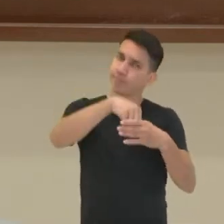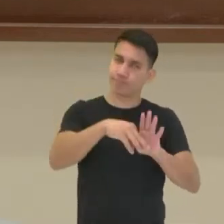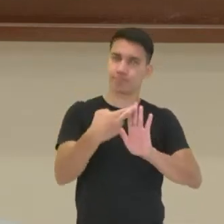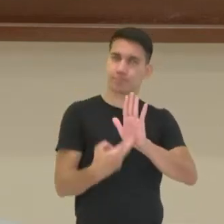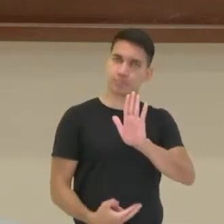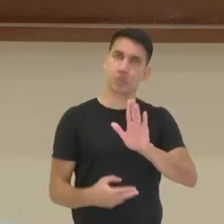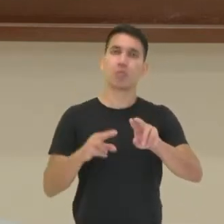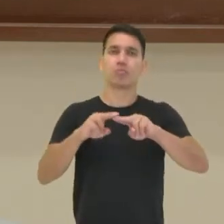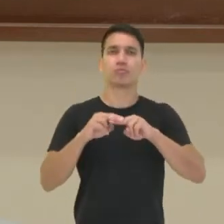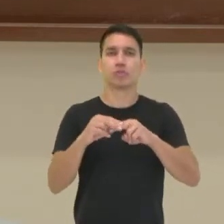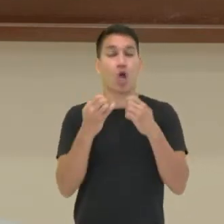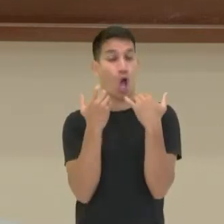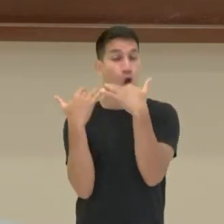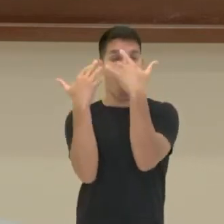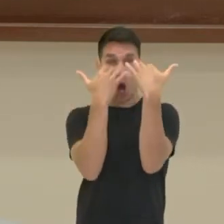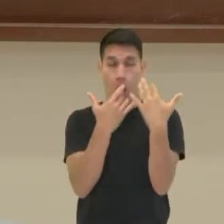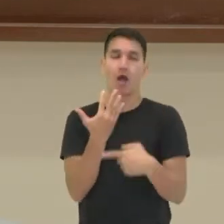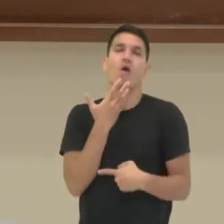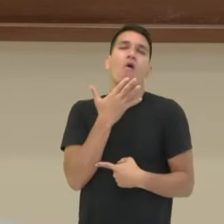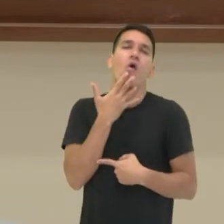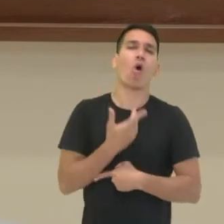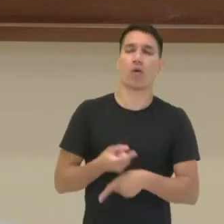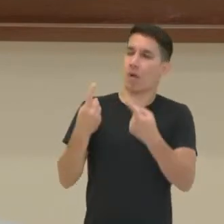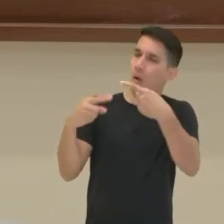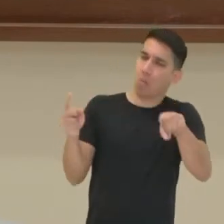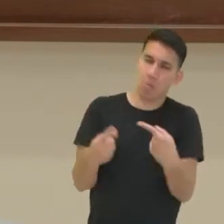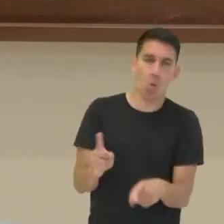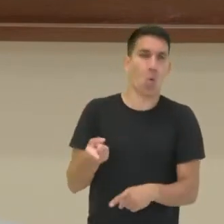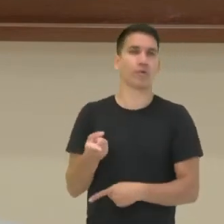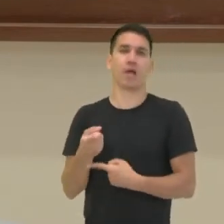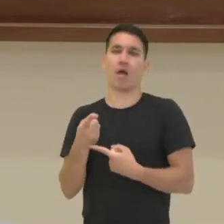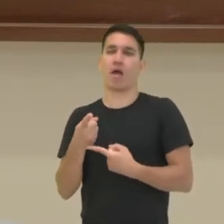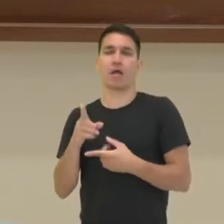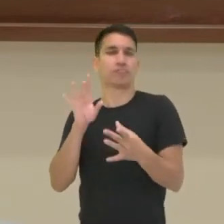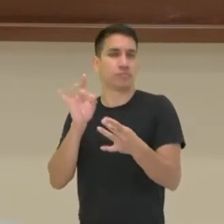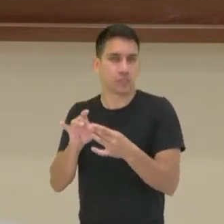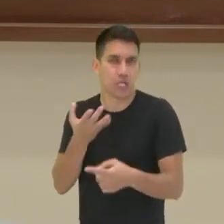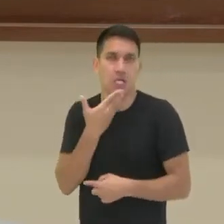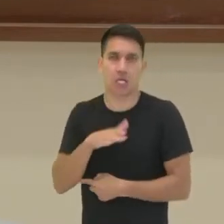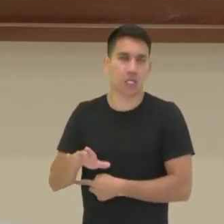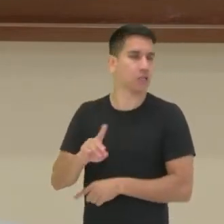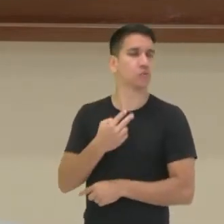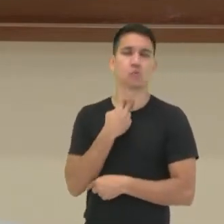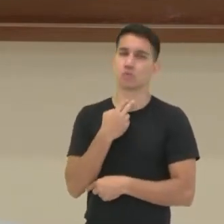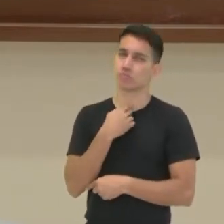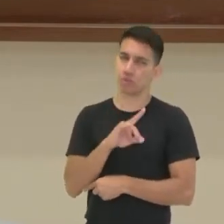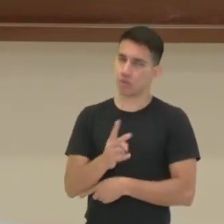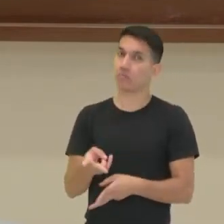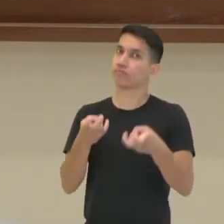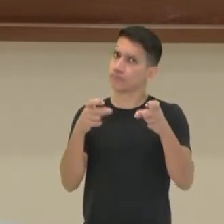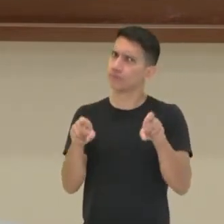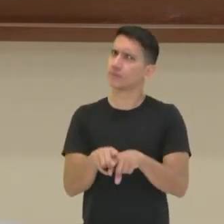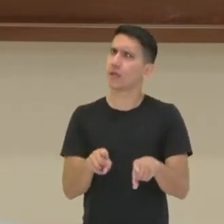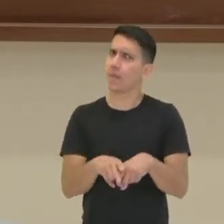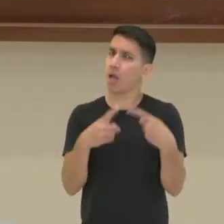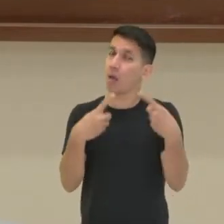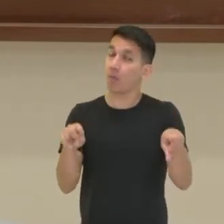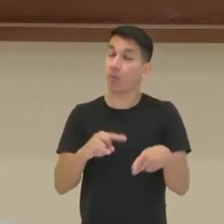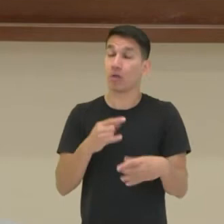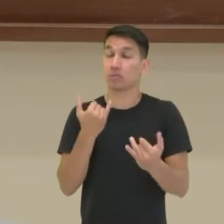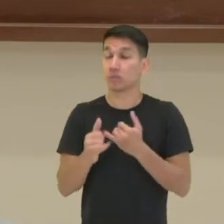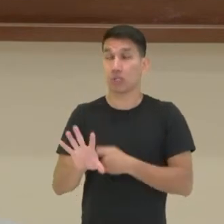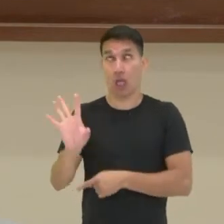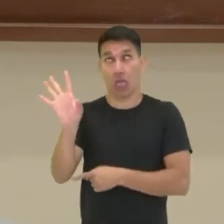de cores, as trilhas sonoras de músicas infantis, não pode. E aquelas músicas infantis, gente, que grudam na